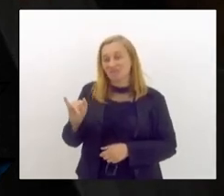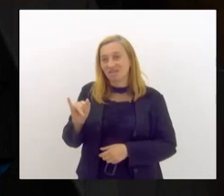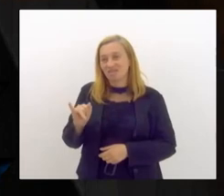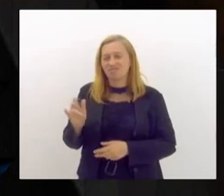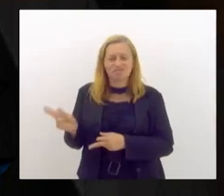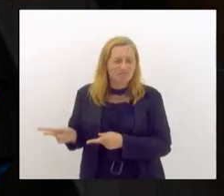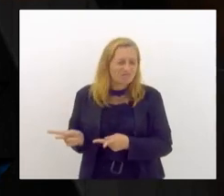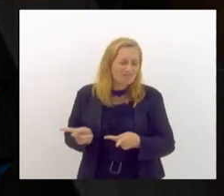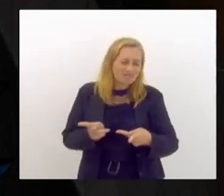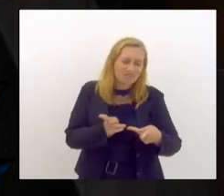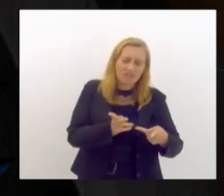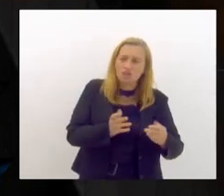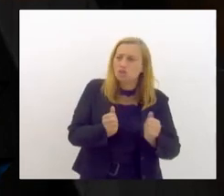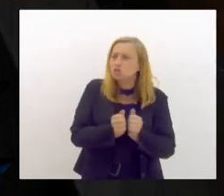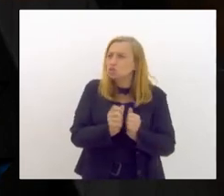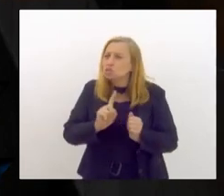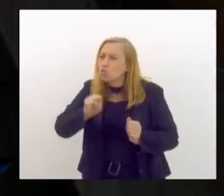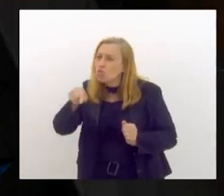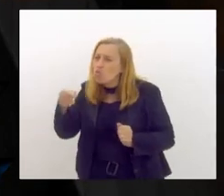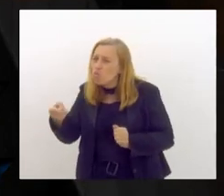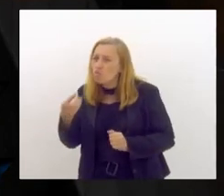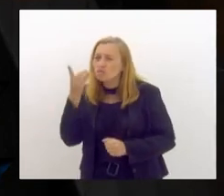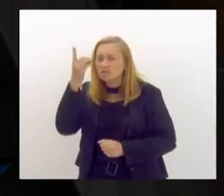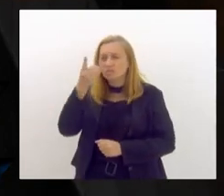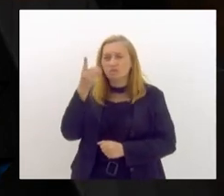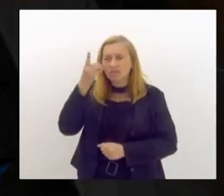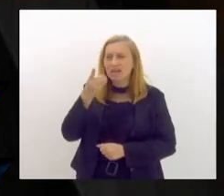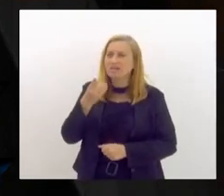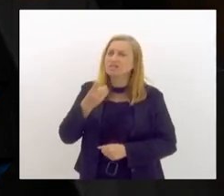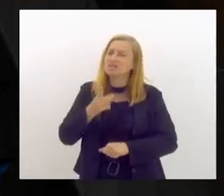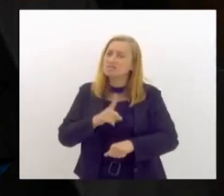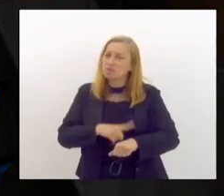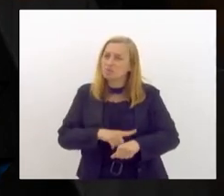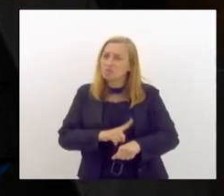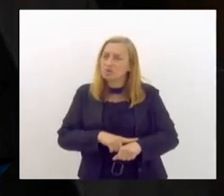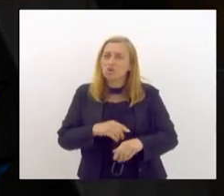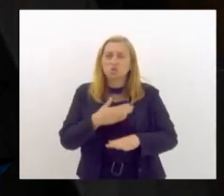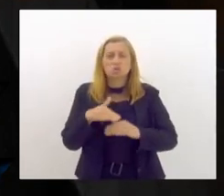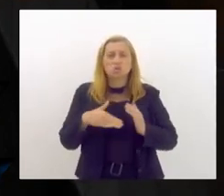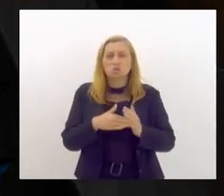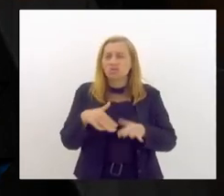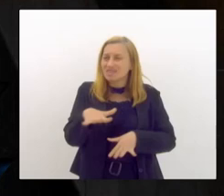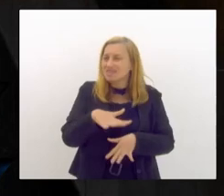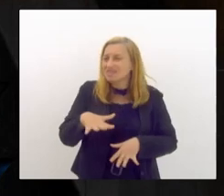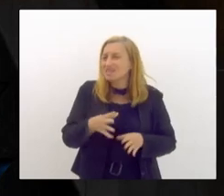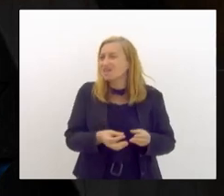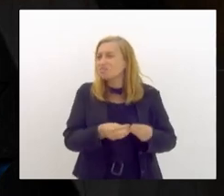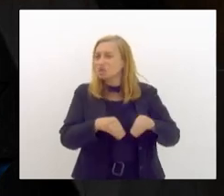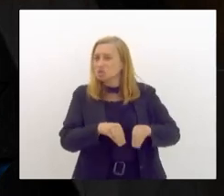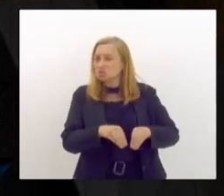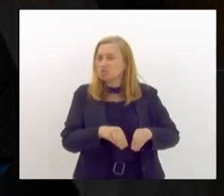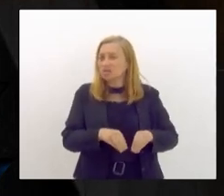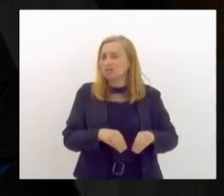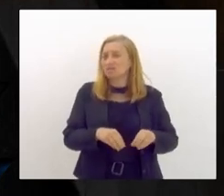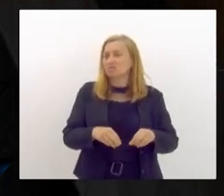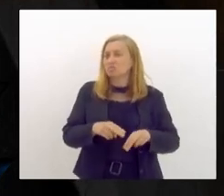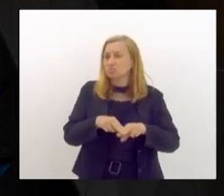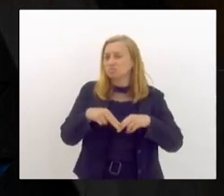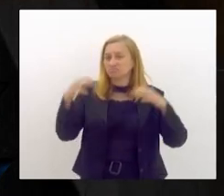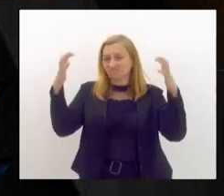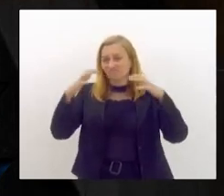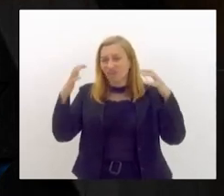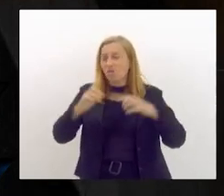visitando, junto com os outros companheiros da CPI, todas as áreas atingidas pela tragédia,